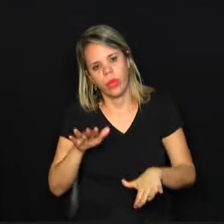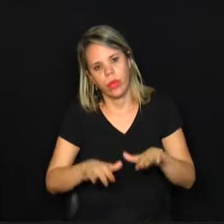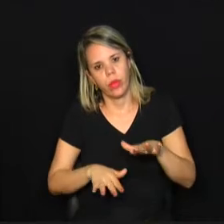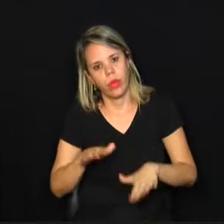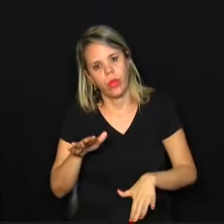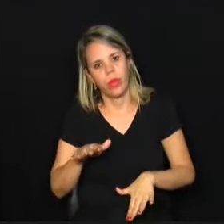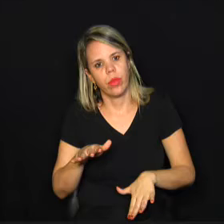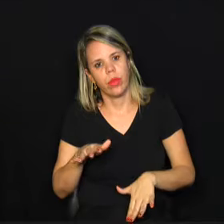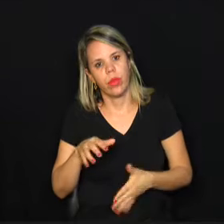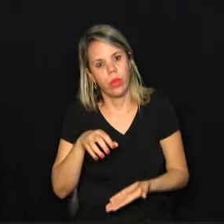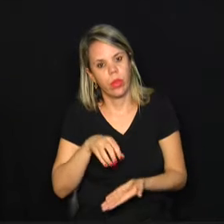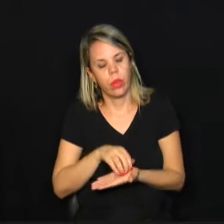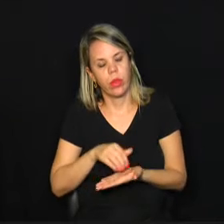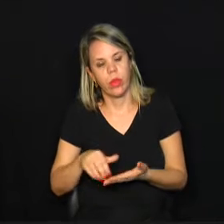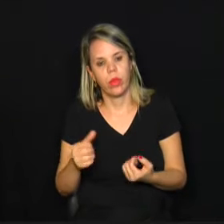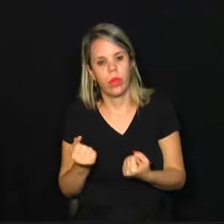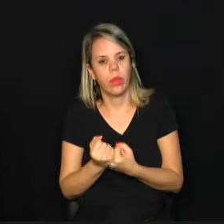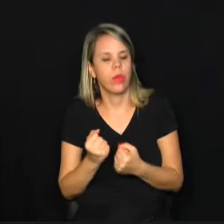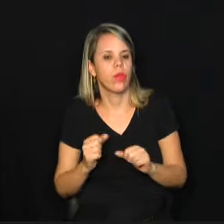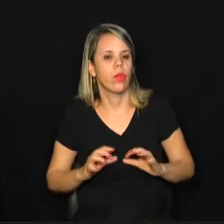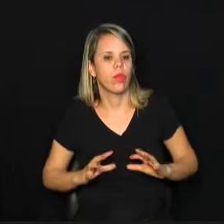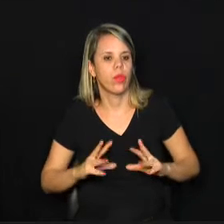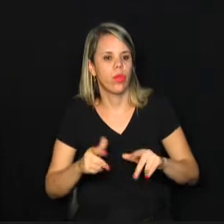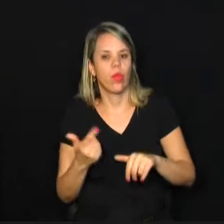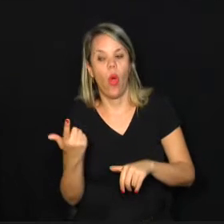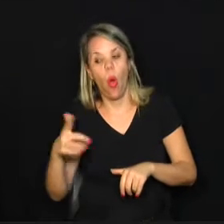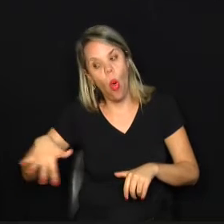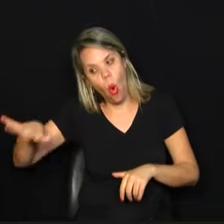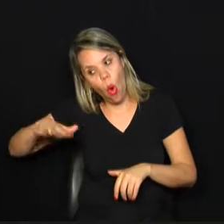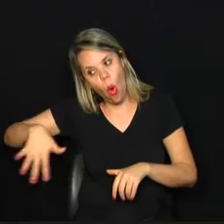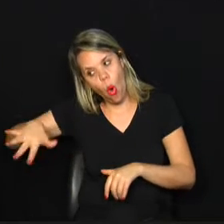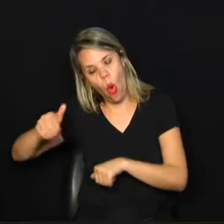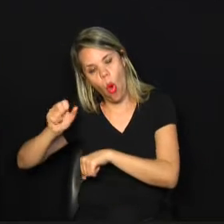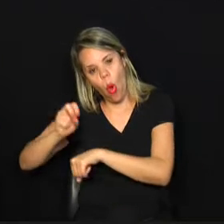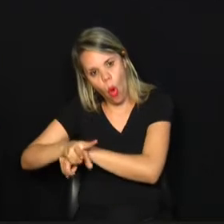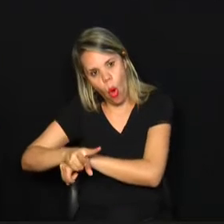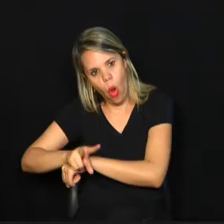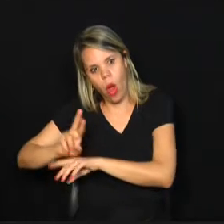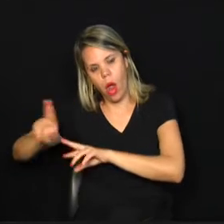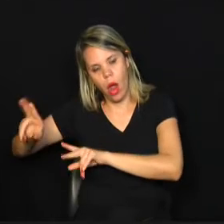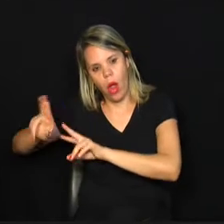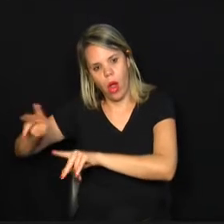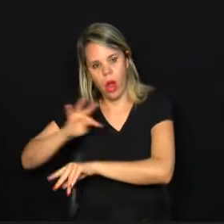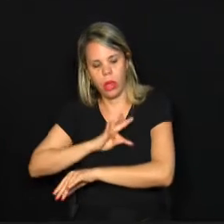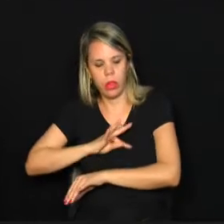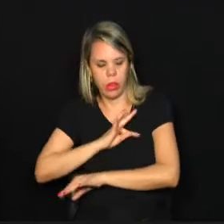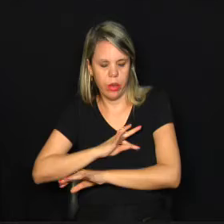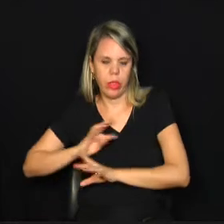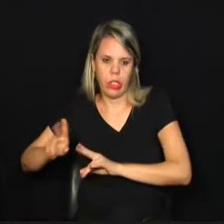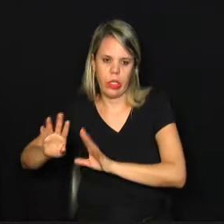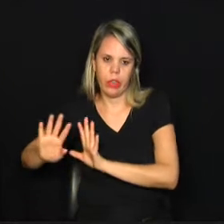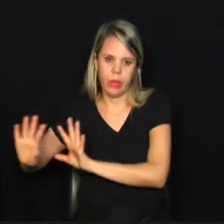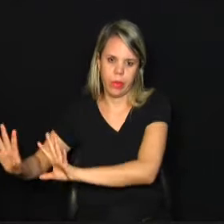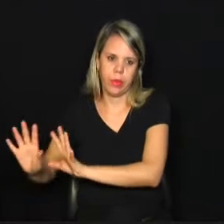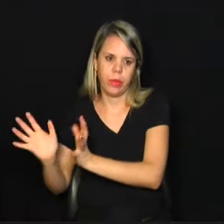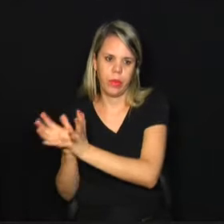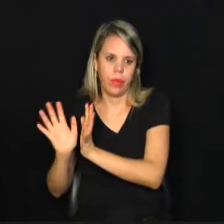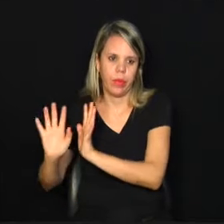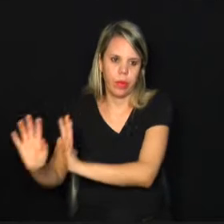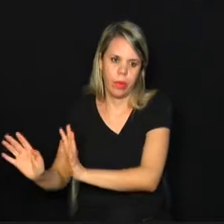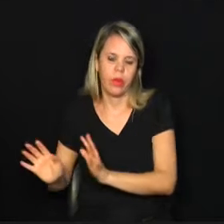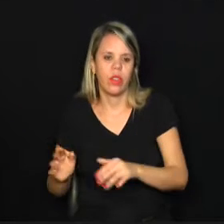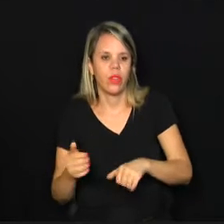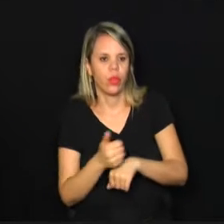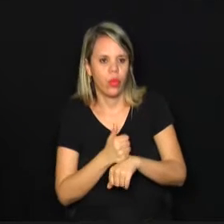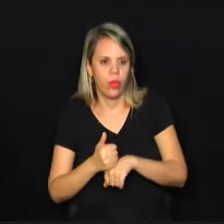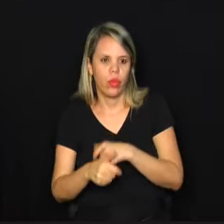alta assessoria. Todas as outras atribuições burocráticas, técnicas e operacionais caracterizariam funções